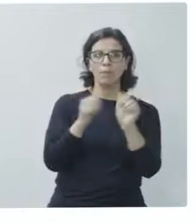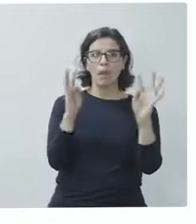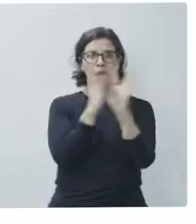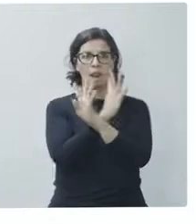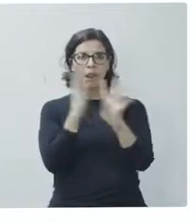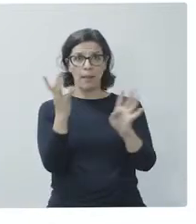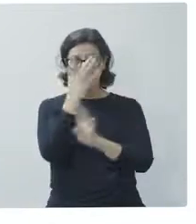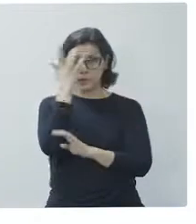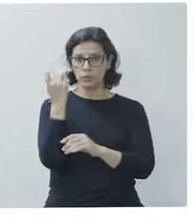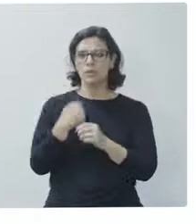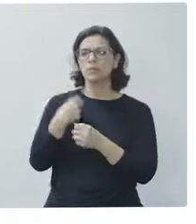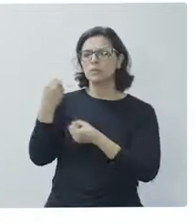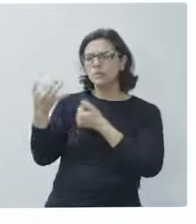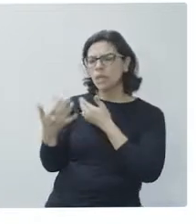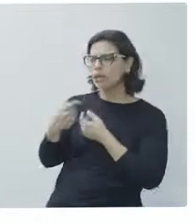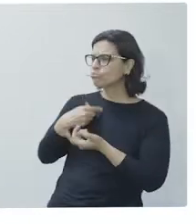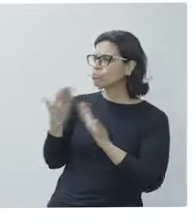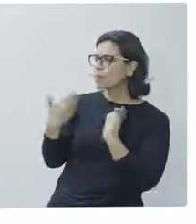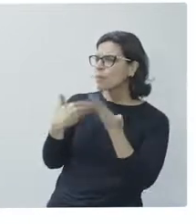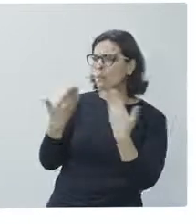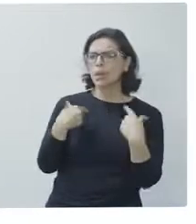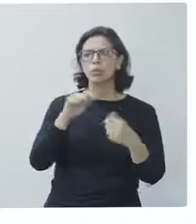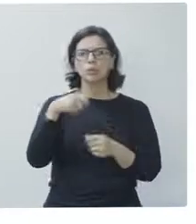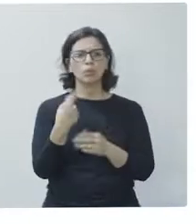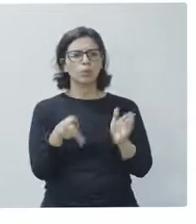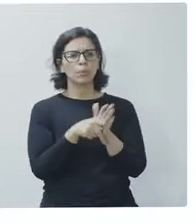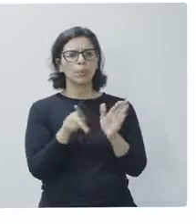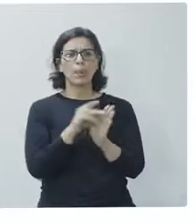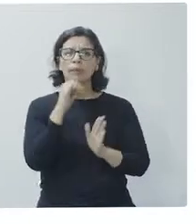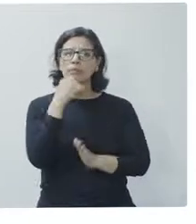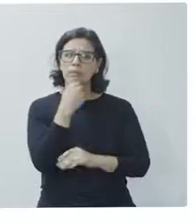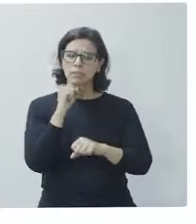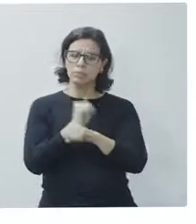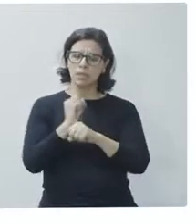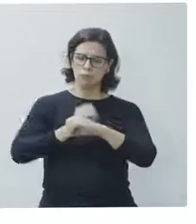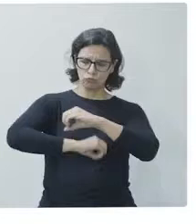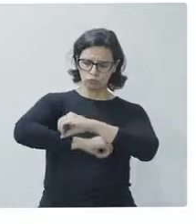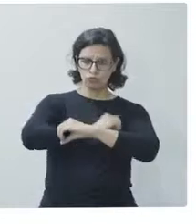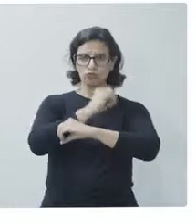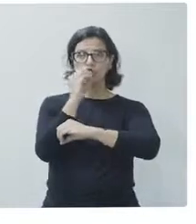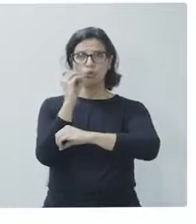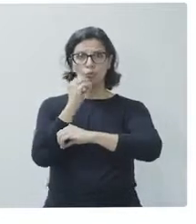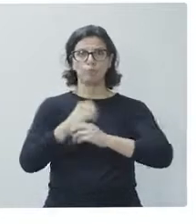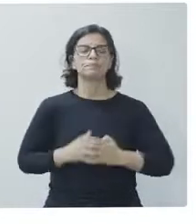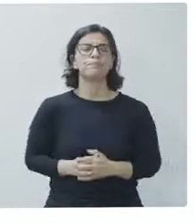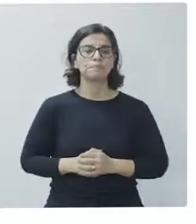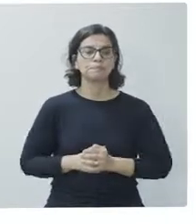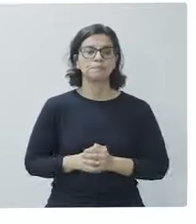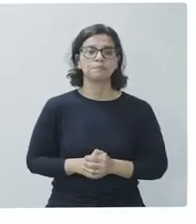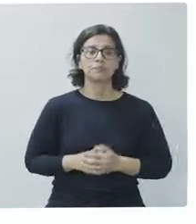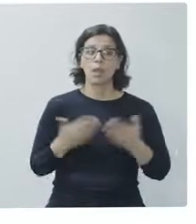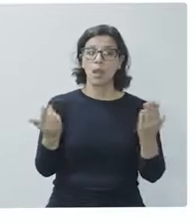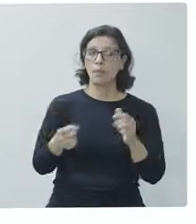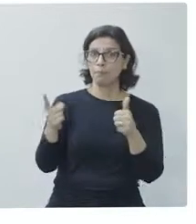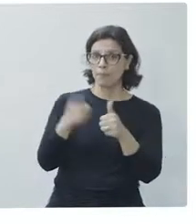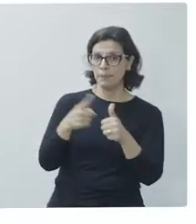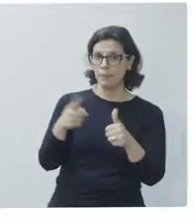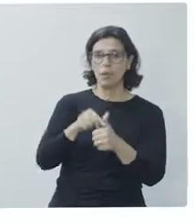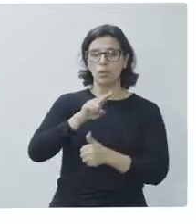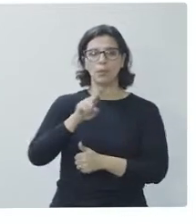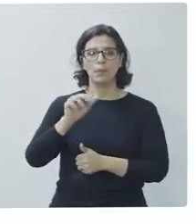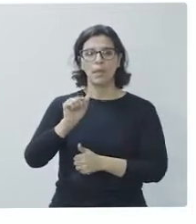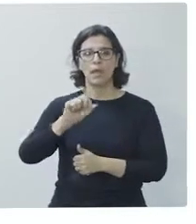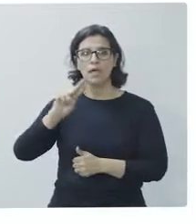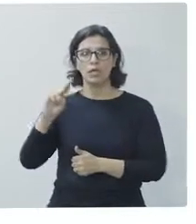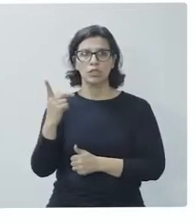multidão e contaram umas às outras suas tristezas enquanto esperavam o sol. A primeira,